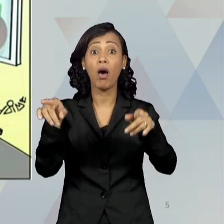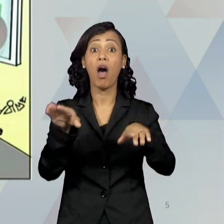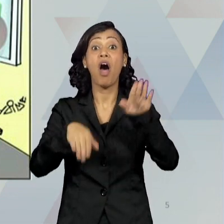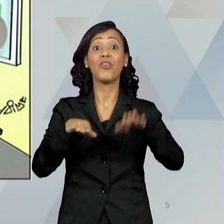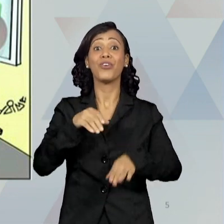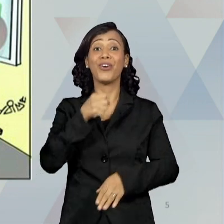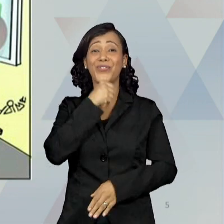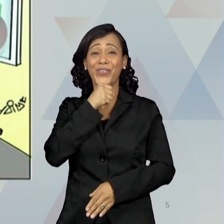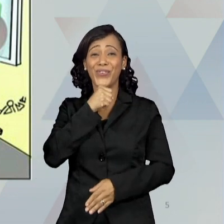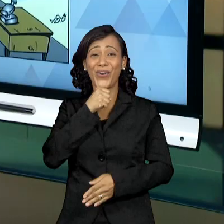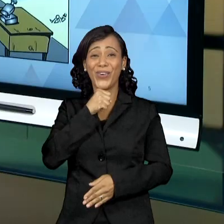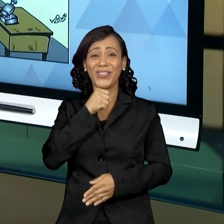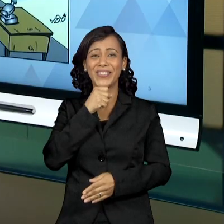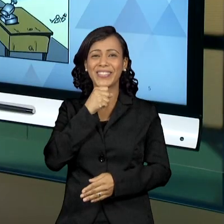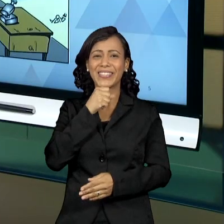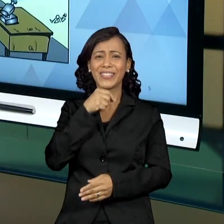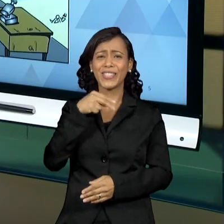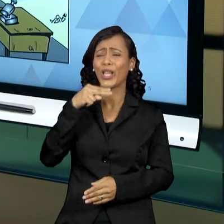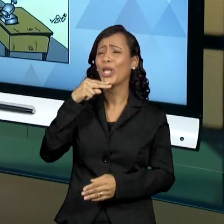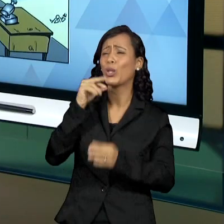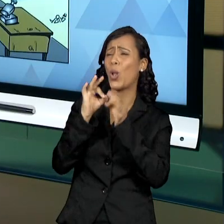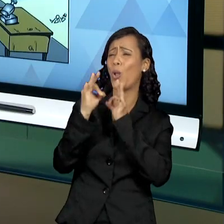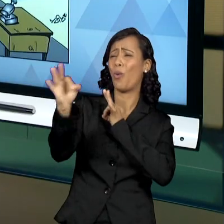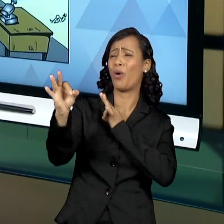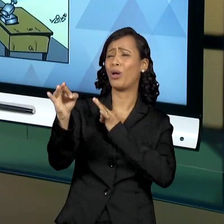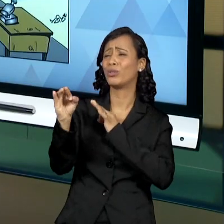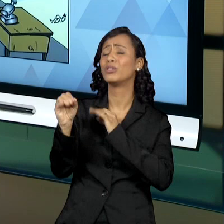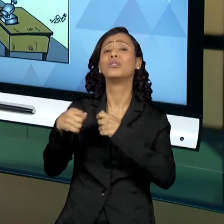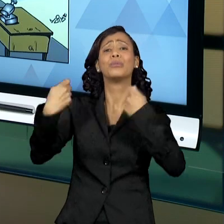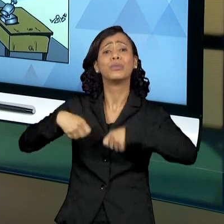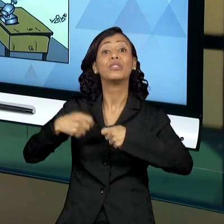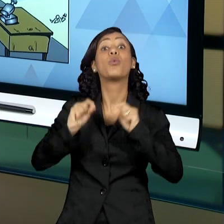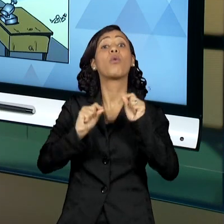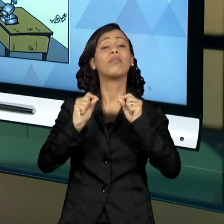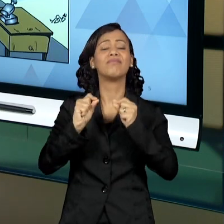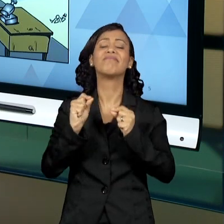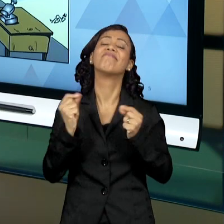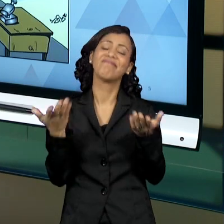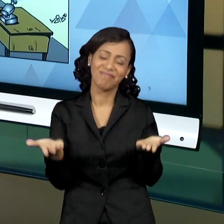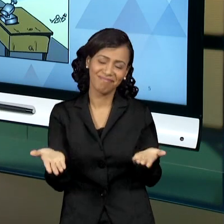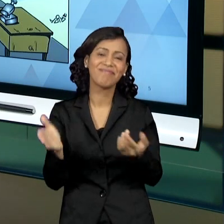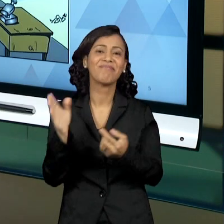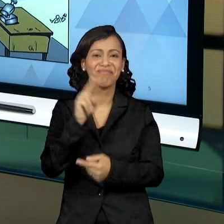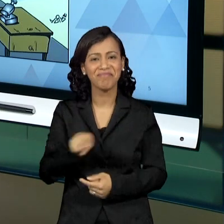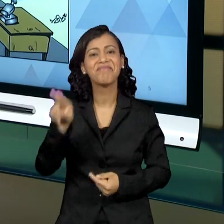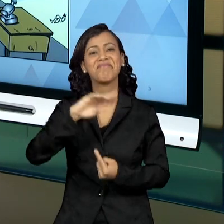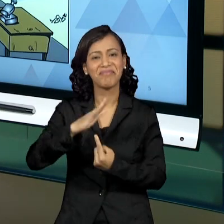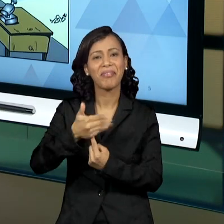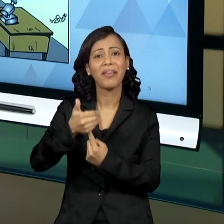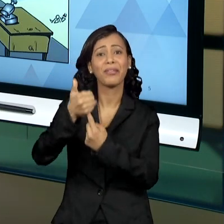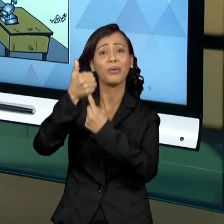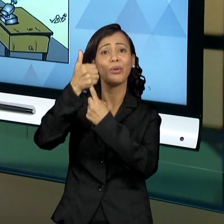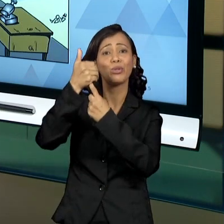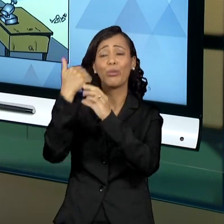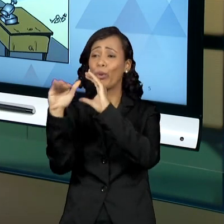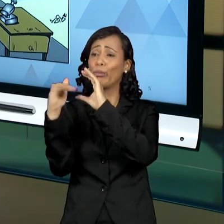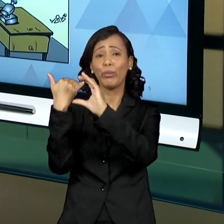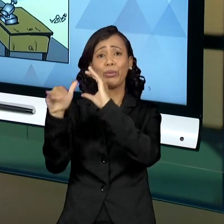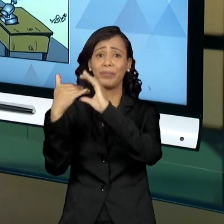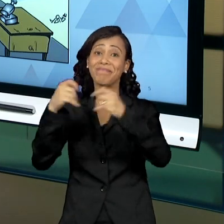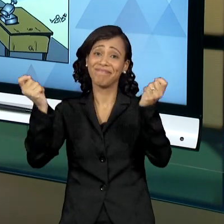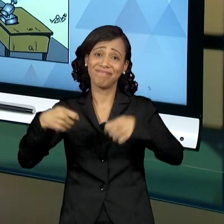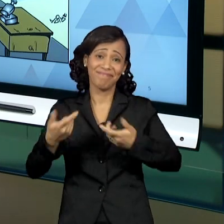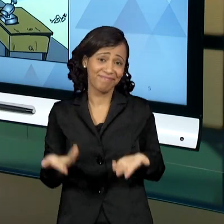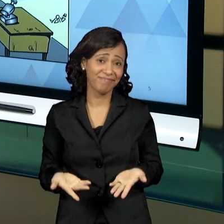neto que está distante, precisaram e validam, né, balizam a importância da tecnologia.